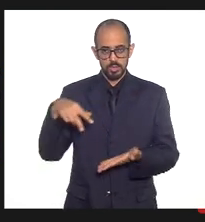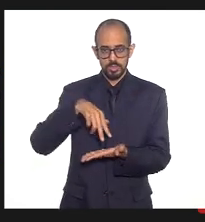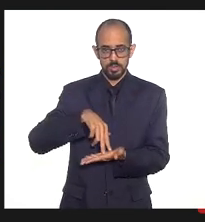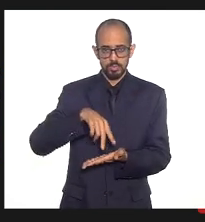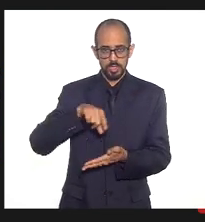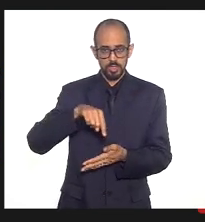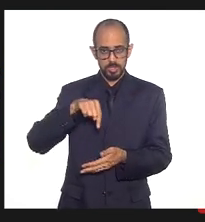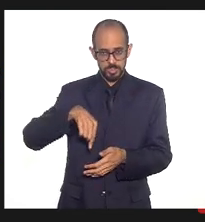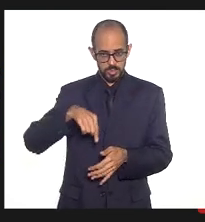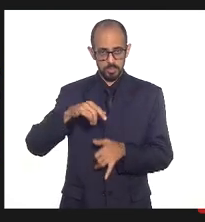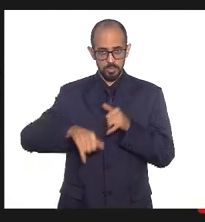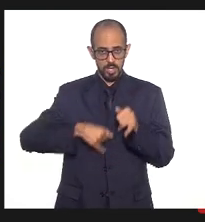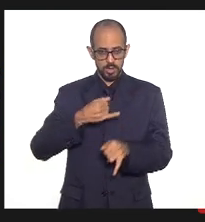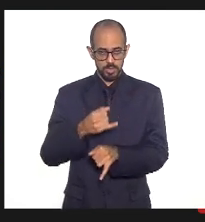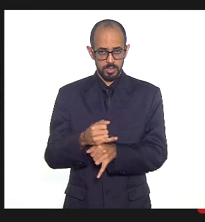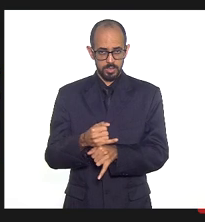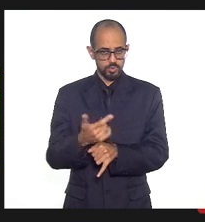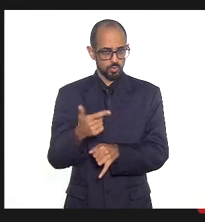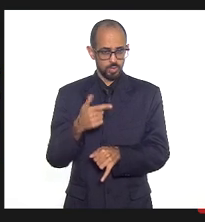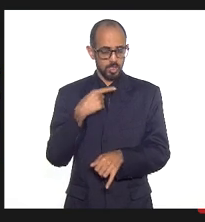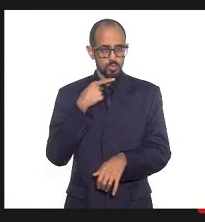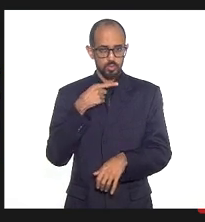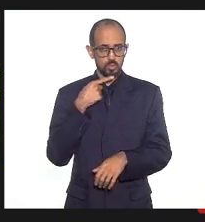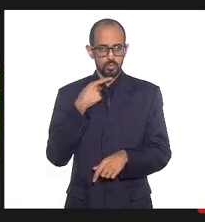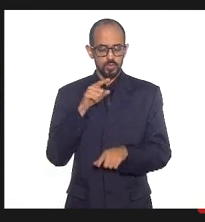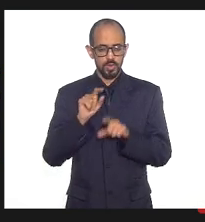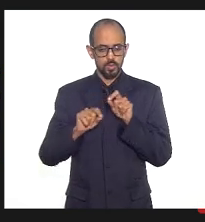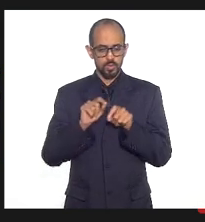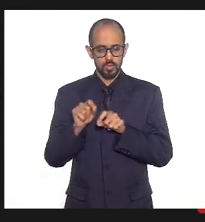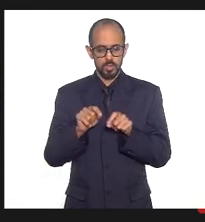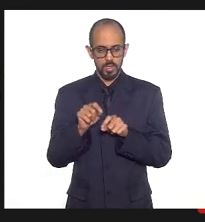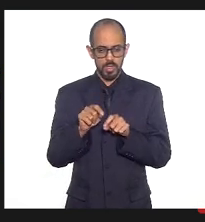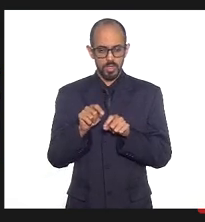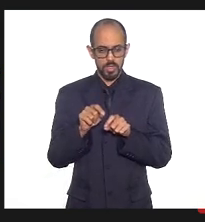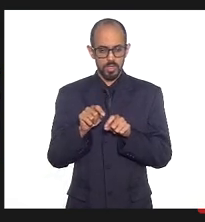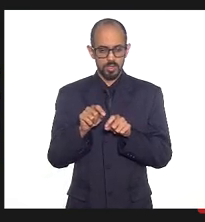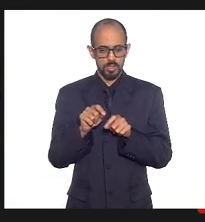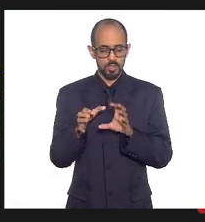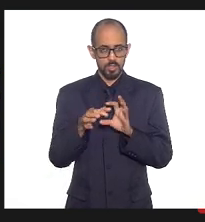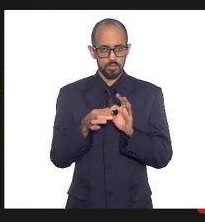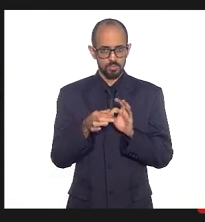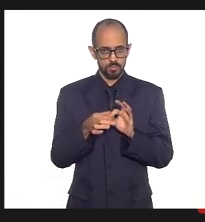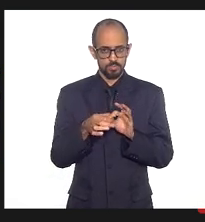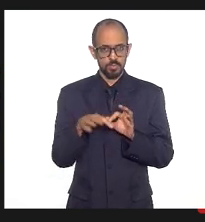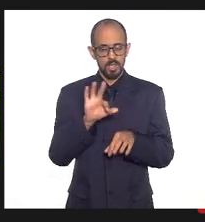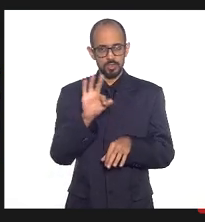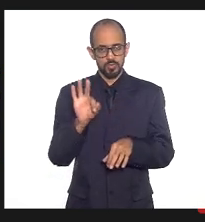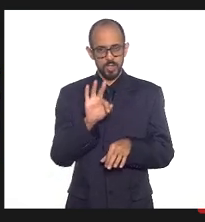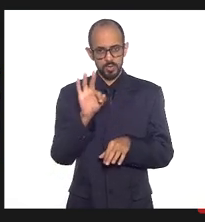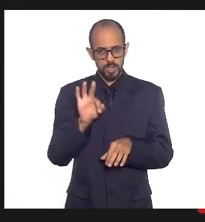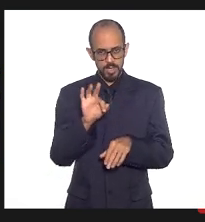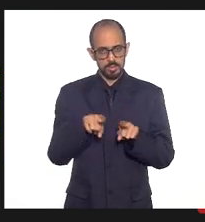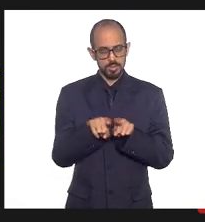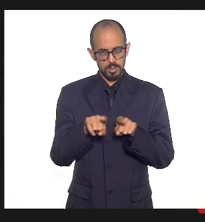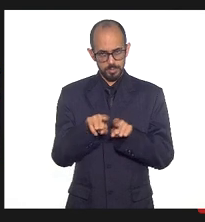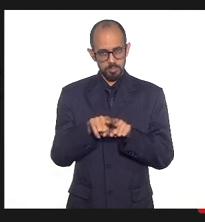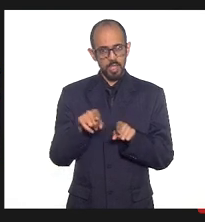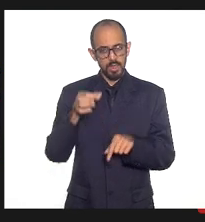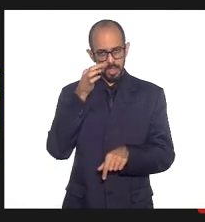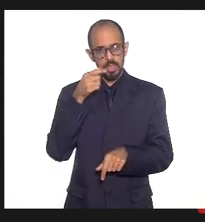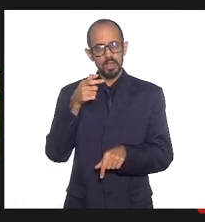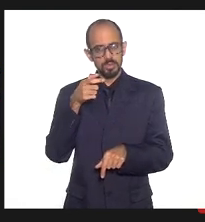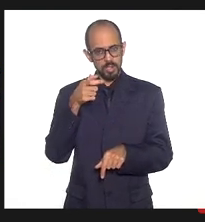online. Sem dúvida, situando a academia, né? Academias, universidades estão atentas e